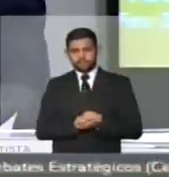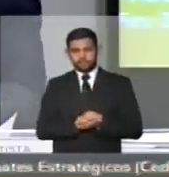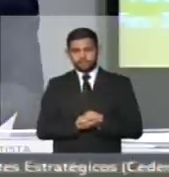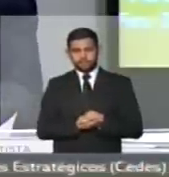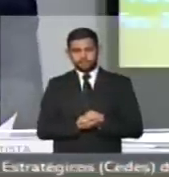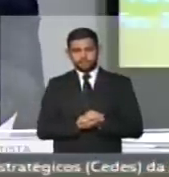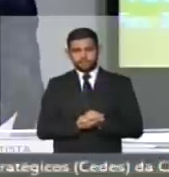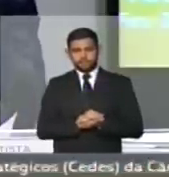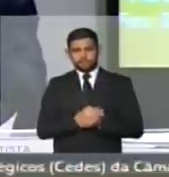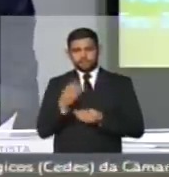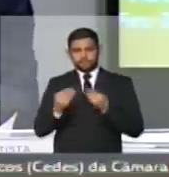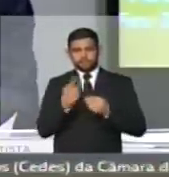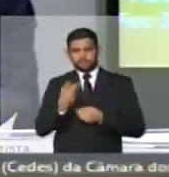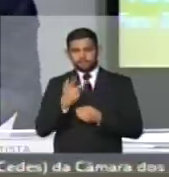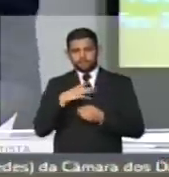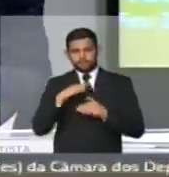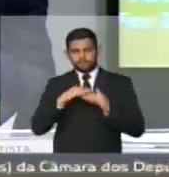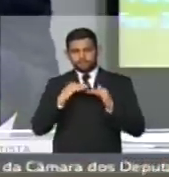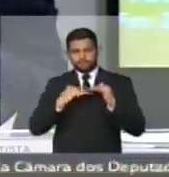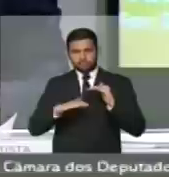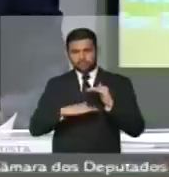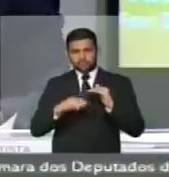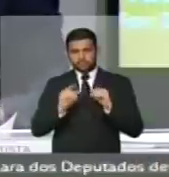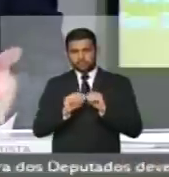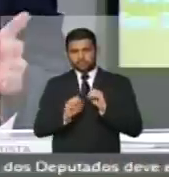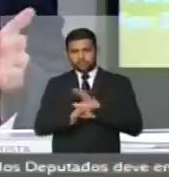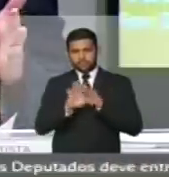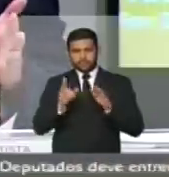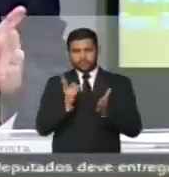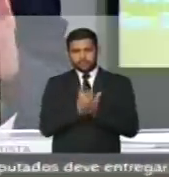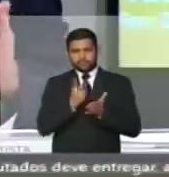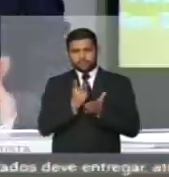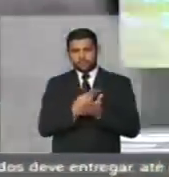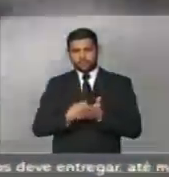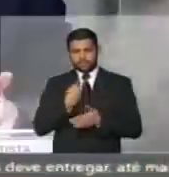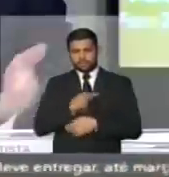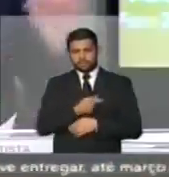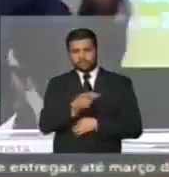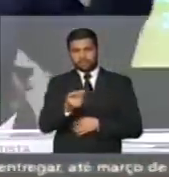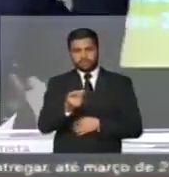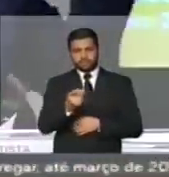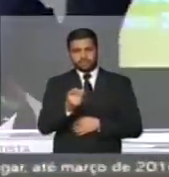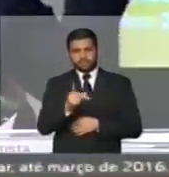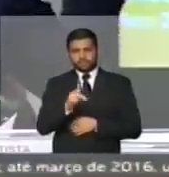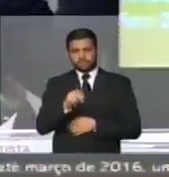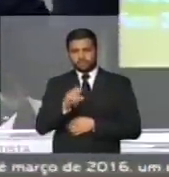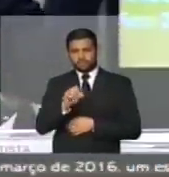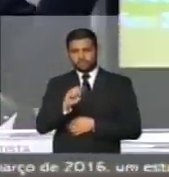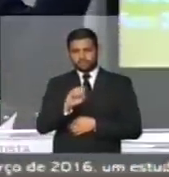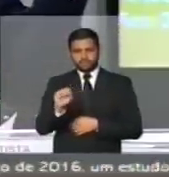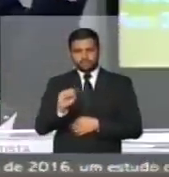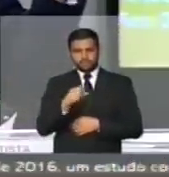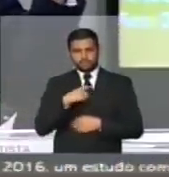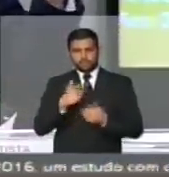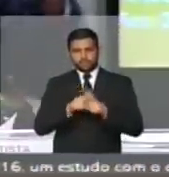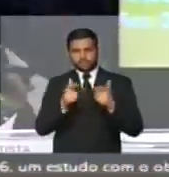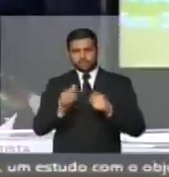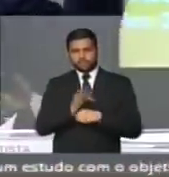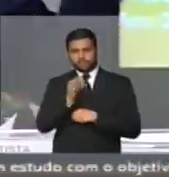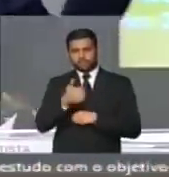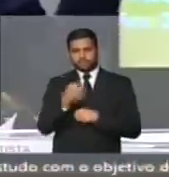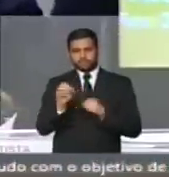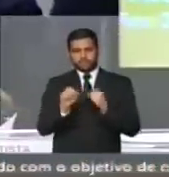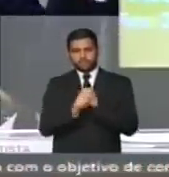Isso, e de custo baixo, e de eficiência, que vão ficar ali para sempre. Esse Porto do Açu vai crescer para os próximos